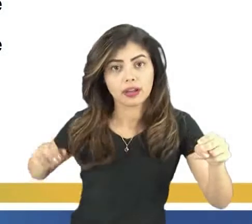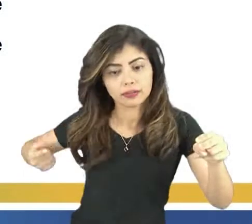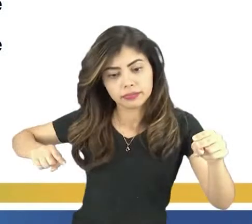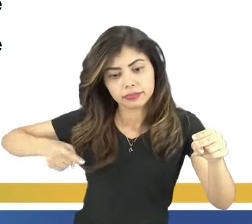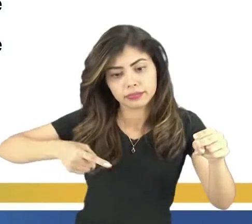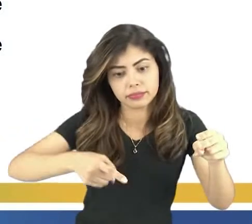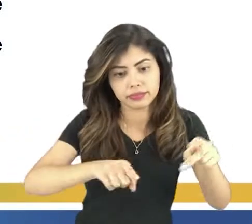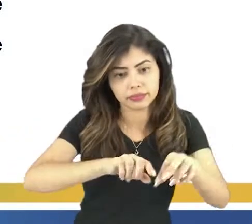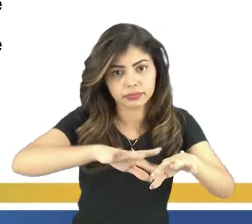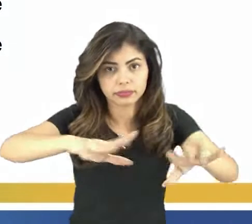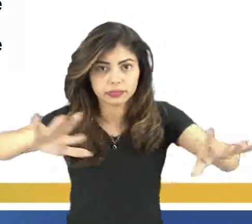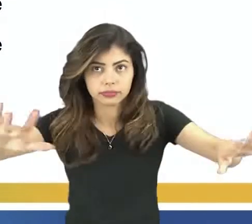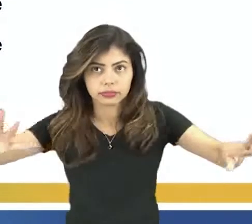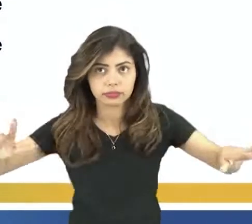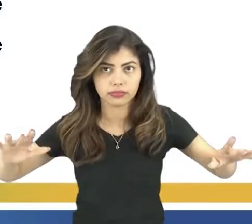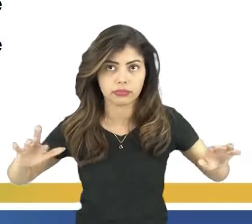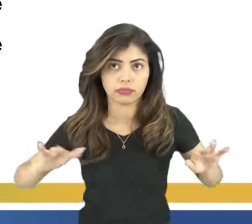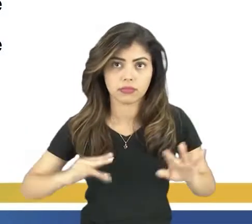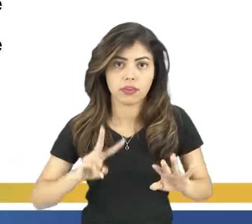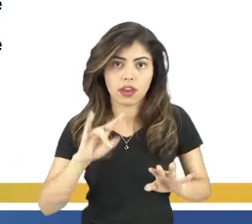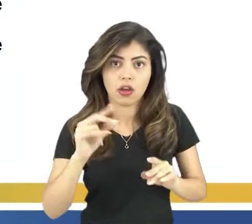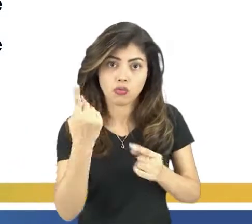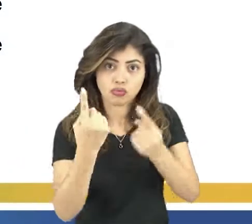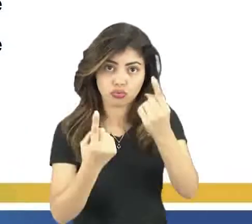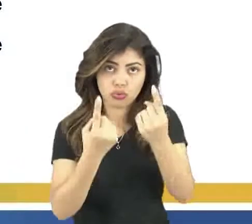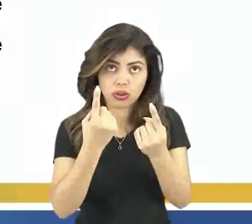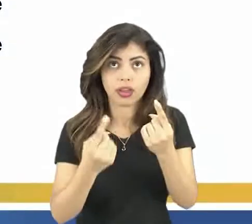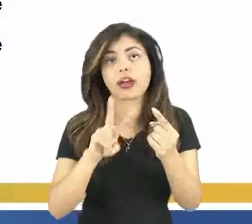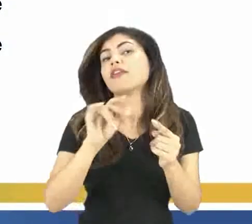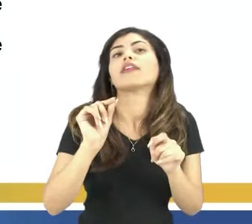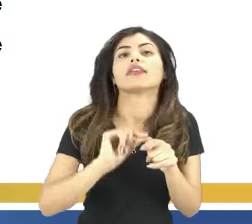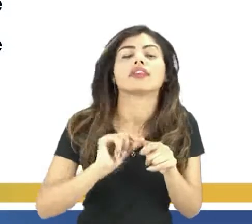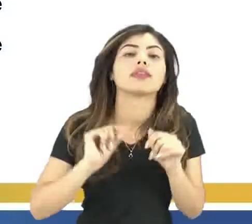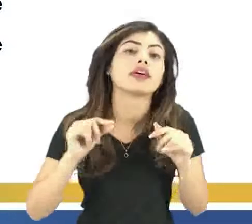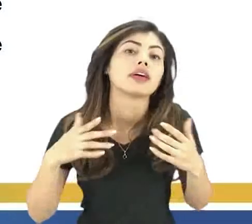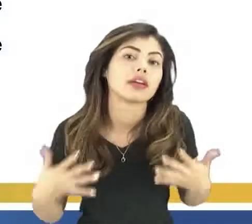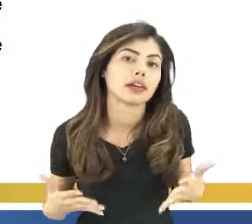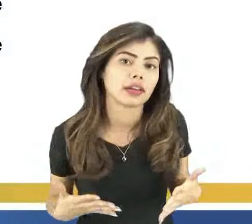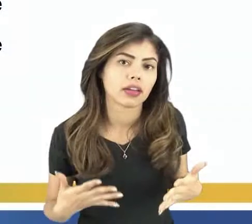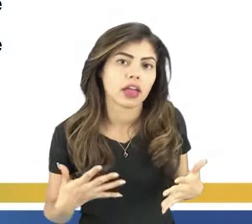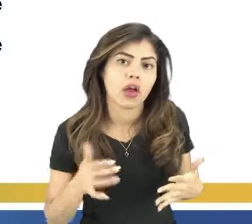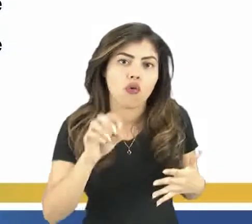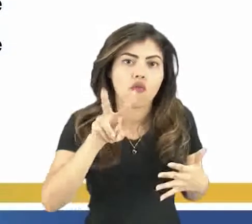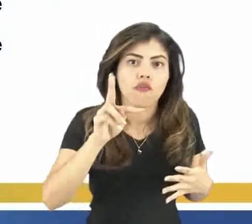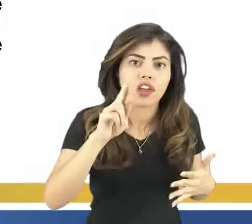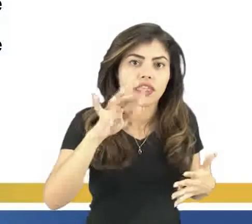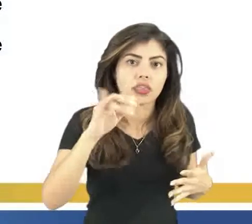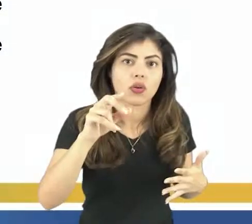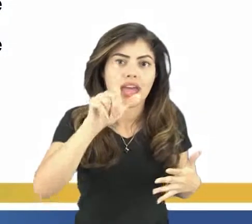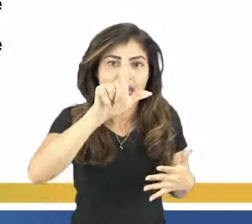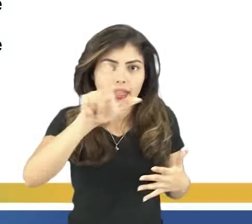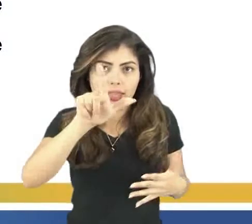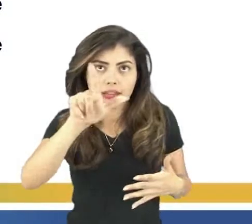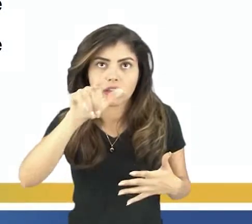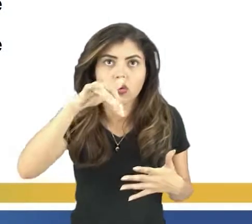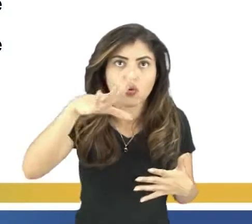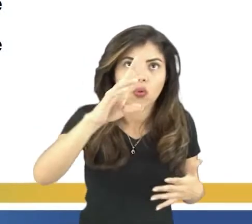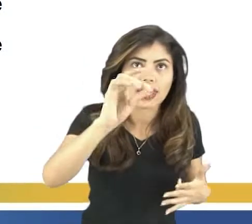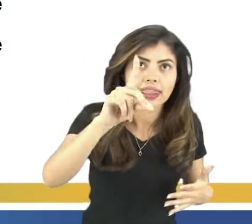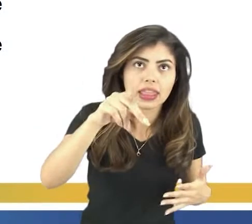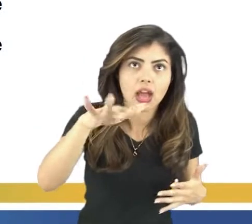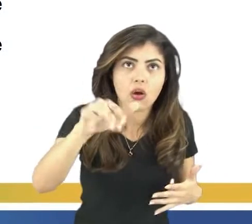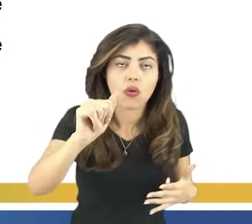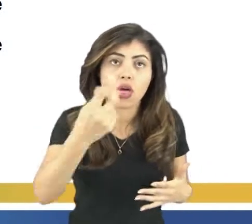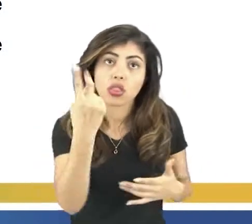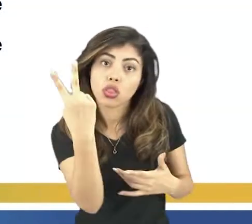eixo x e y, esses dois ângulos vão formar aí um vetor helicoidal. O que seria isso?